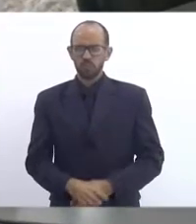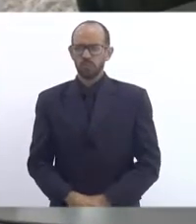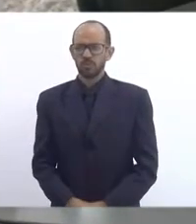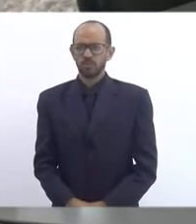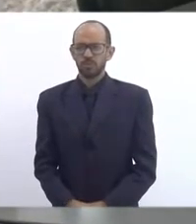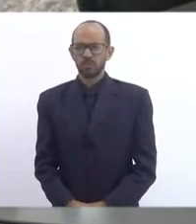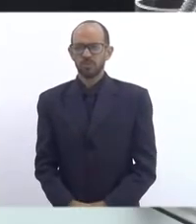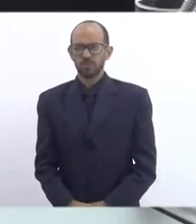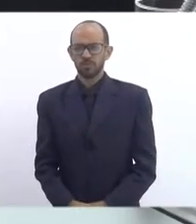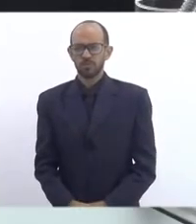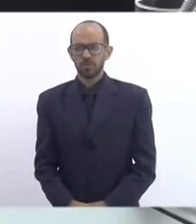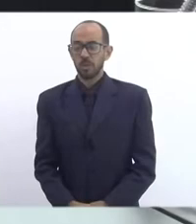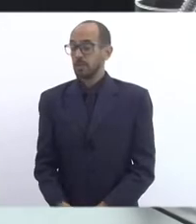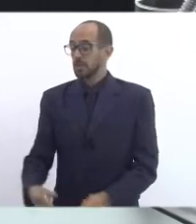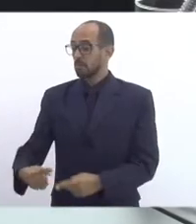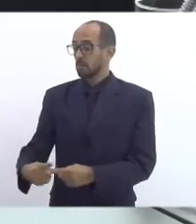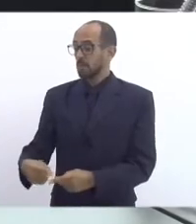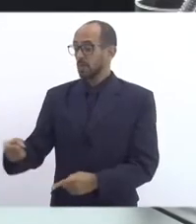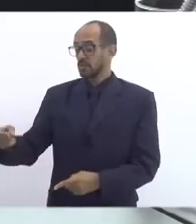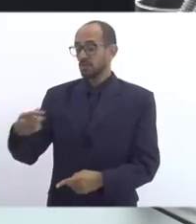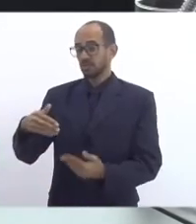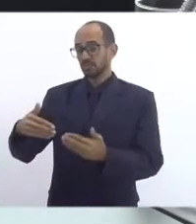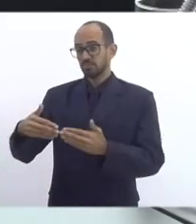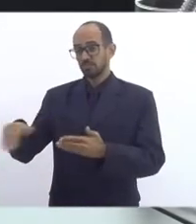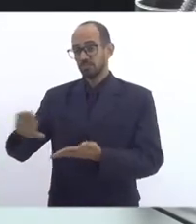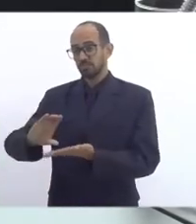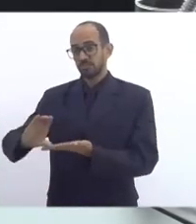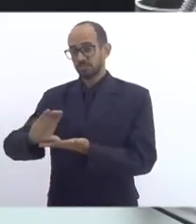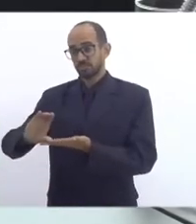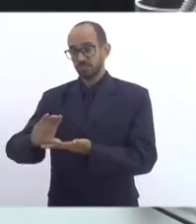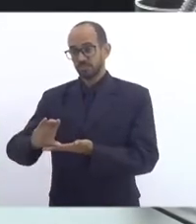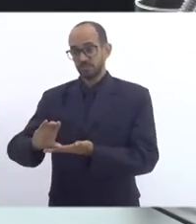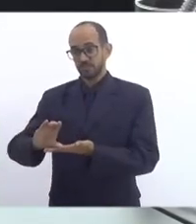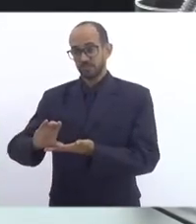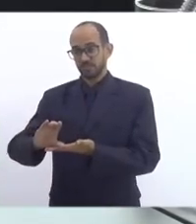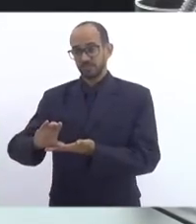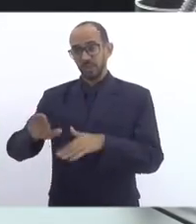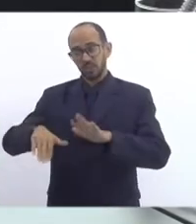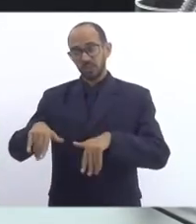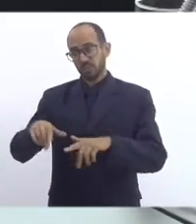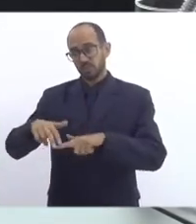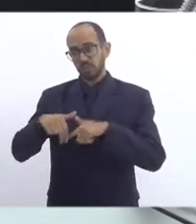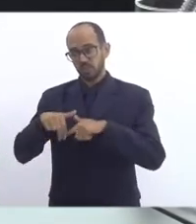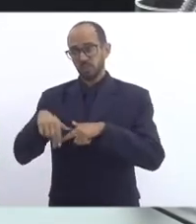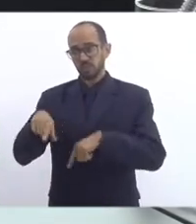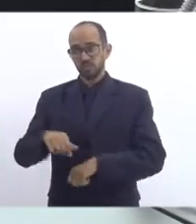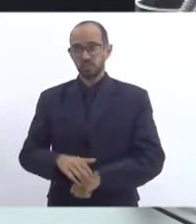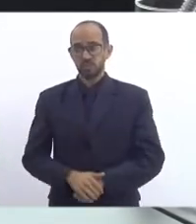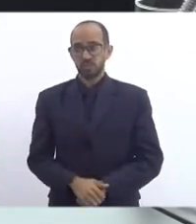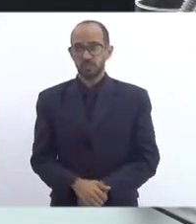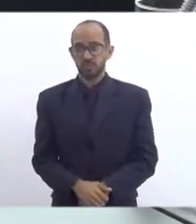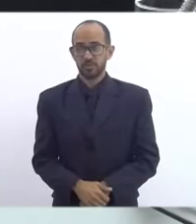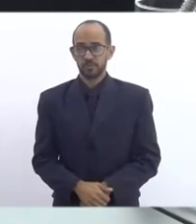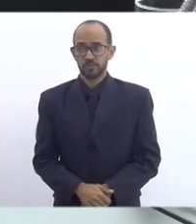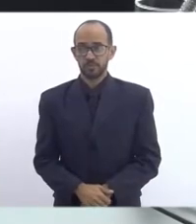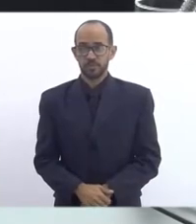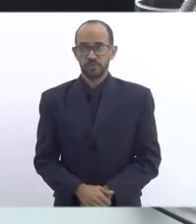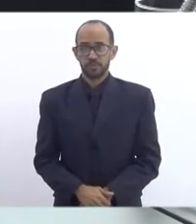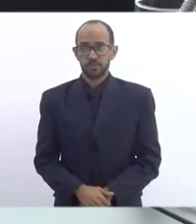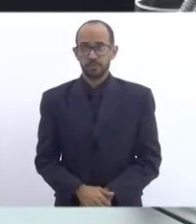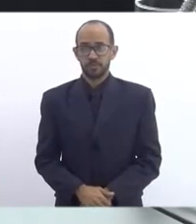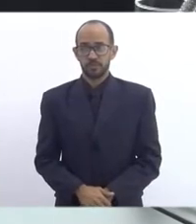É porque recebeu parecer em constitucionalidade. Possivelmente é por causa disso. Ah, é isso? Ah, tá. Ok,